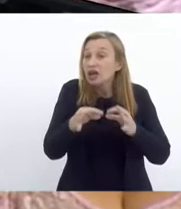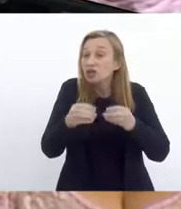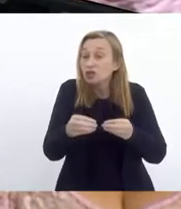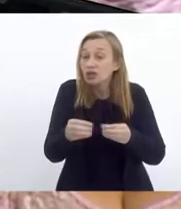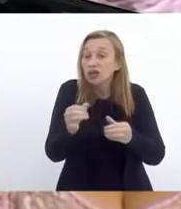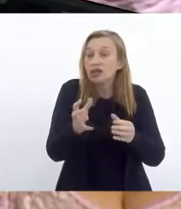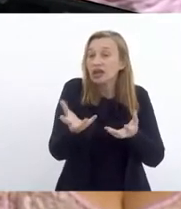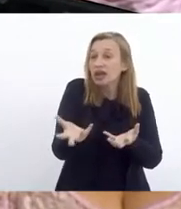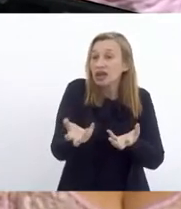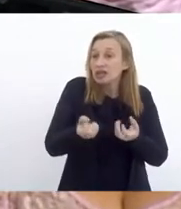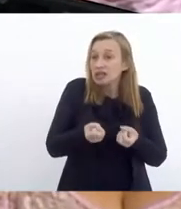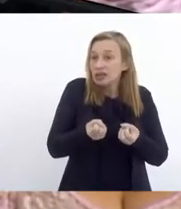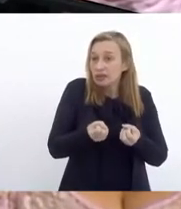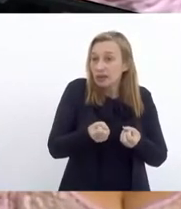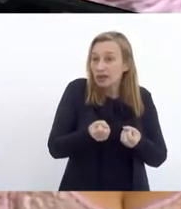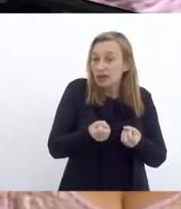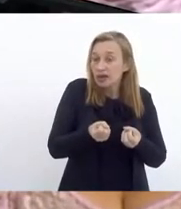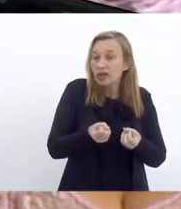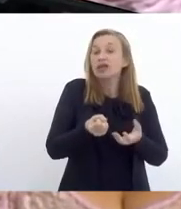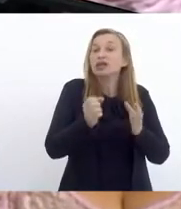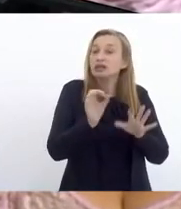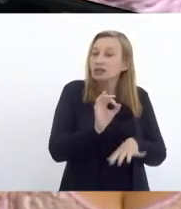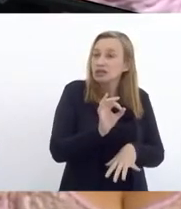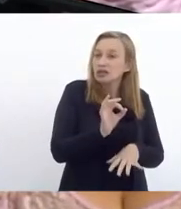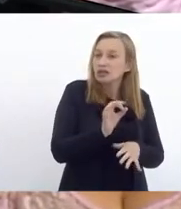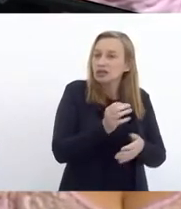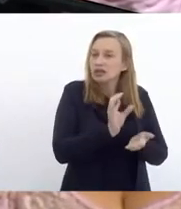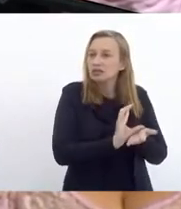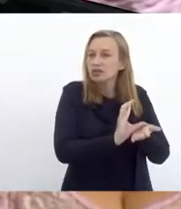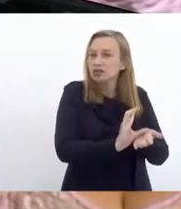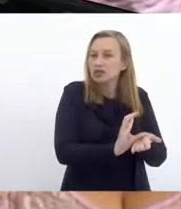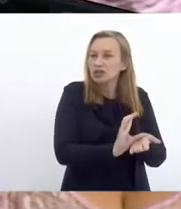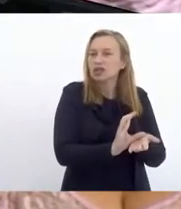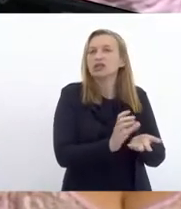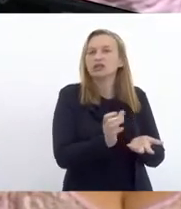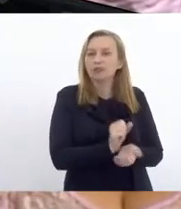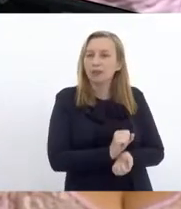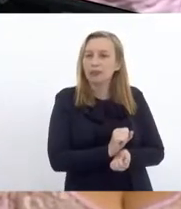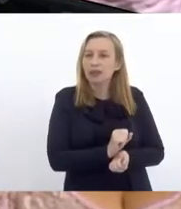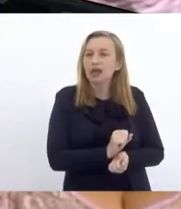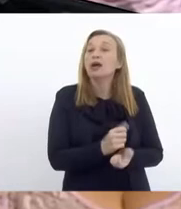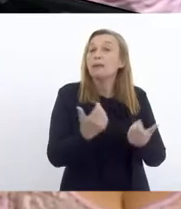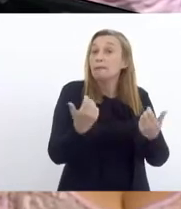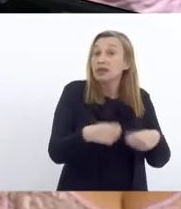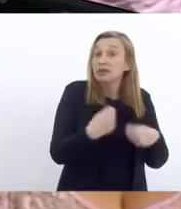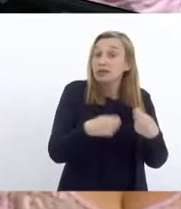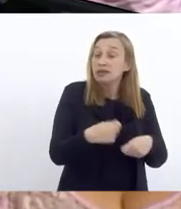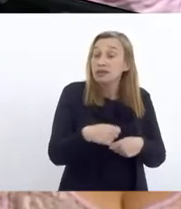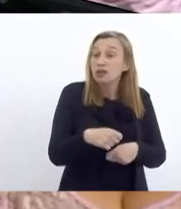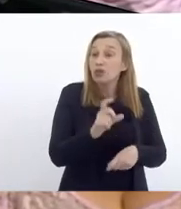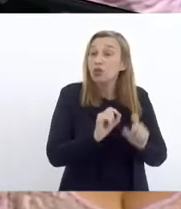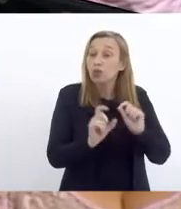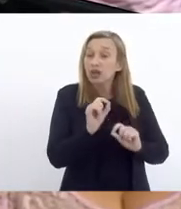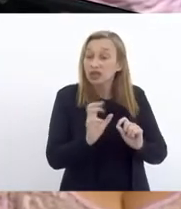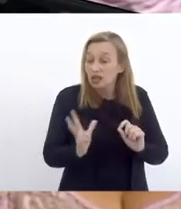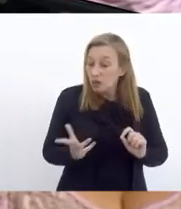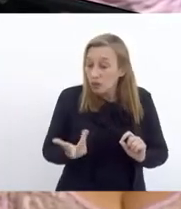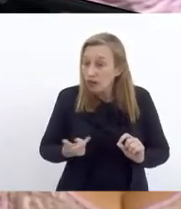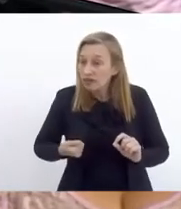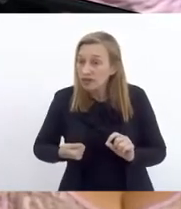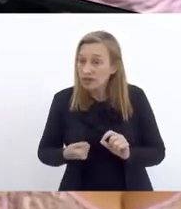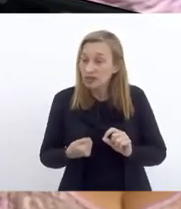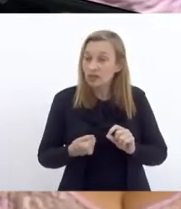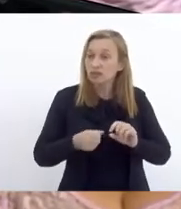o benefício e têm que ter condições de não ter mais benefício. Elas têm que ter condições de qualificação,